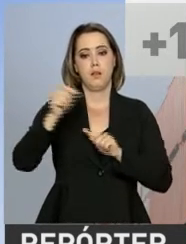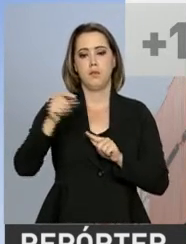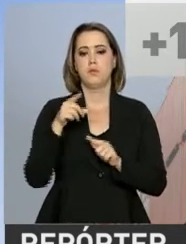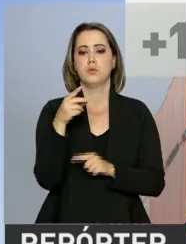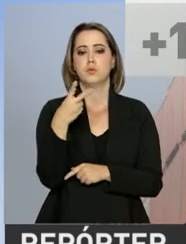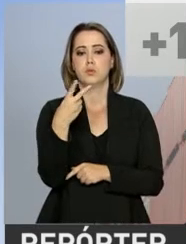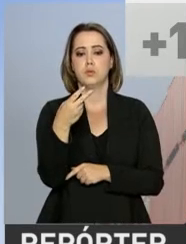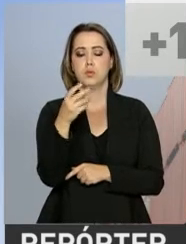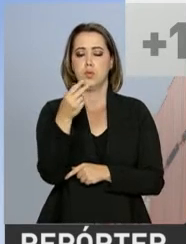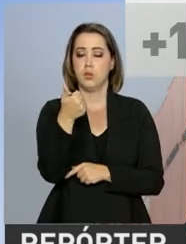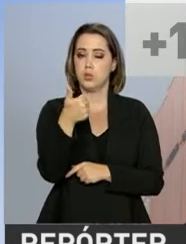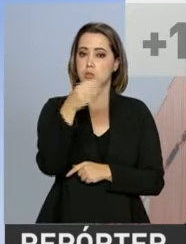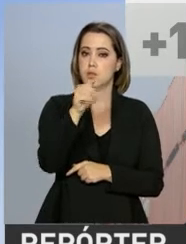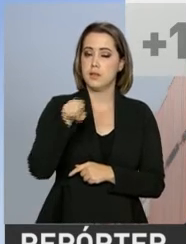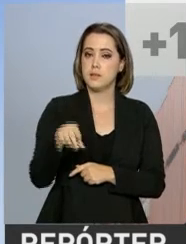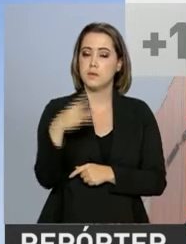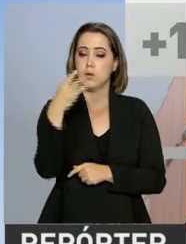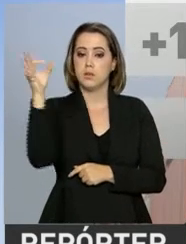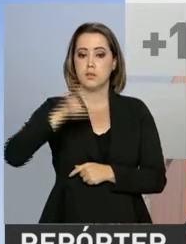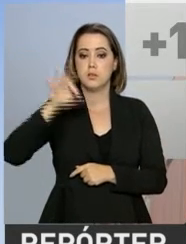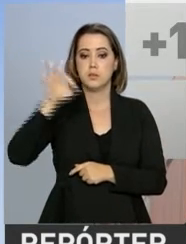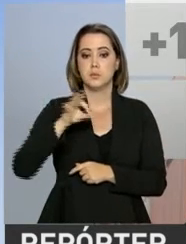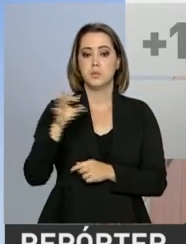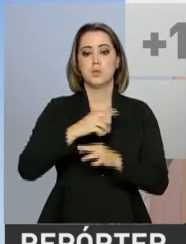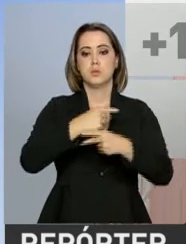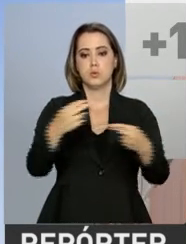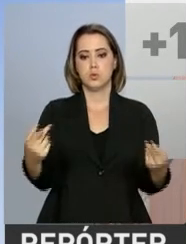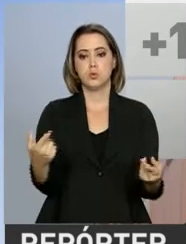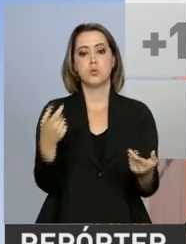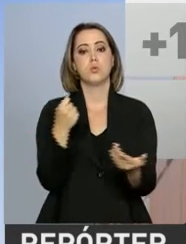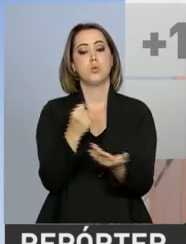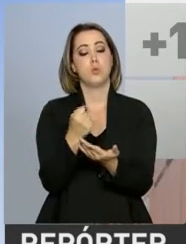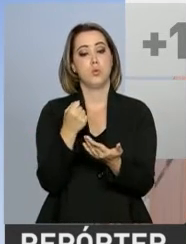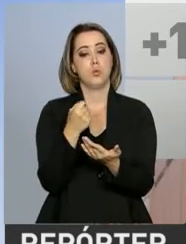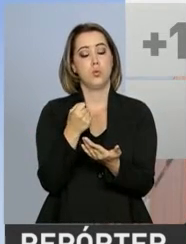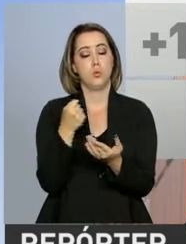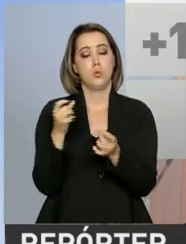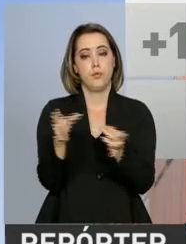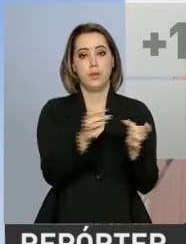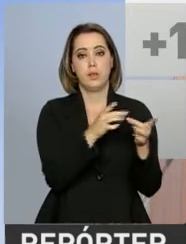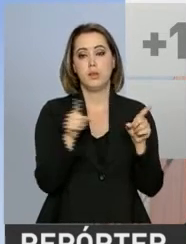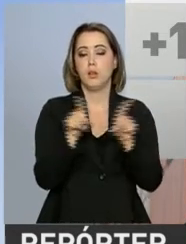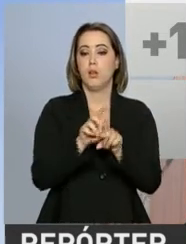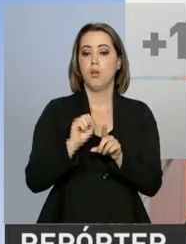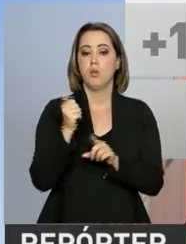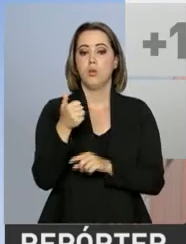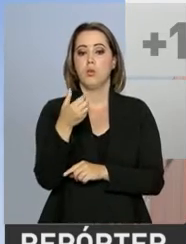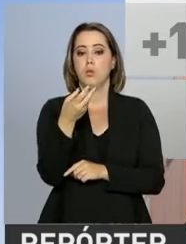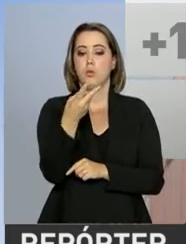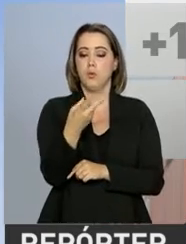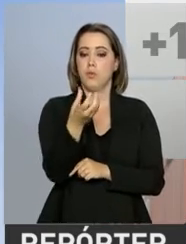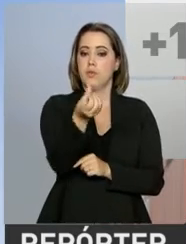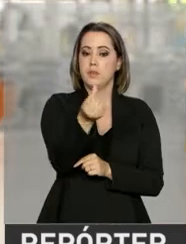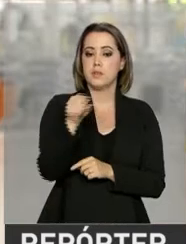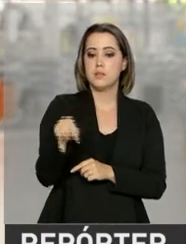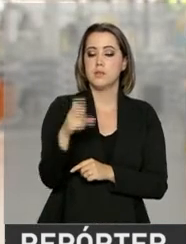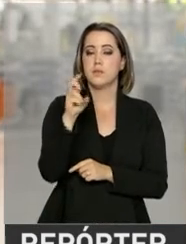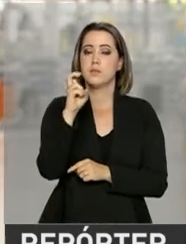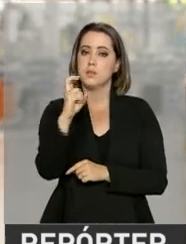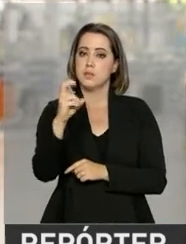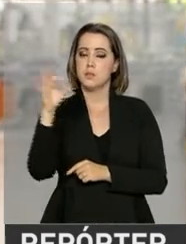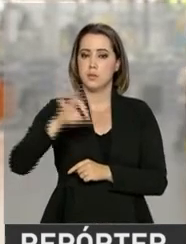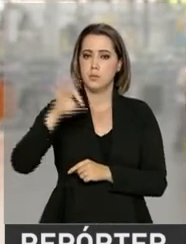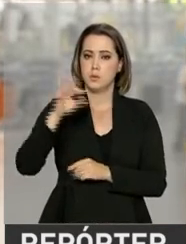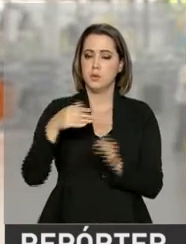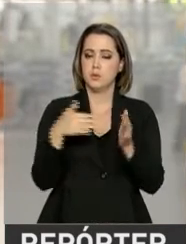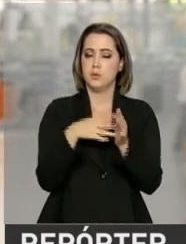nas exportações de produtos industrializados já em 2018 e de 26,5% até 2030. Ganha